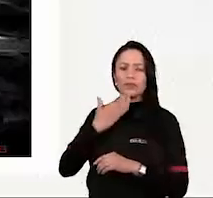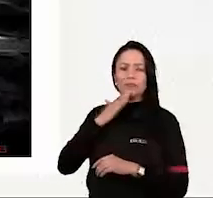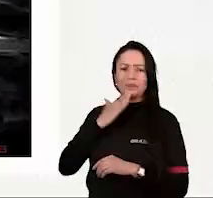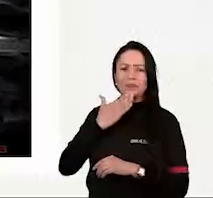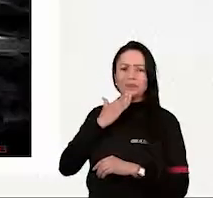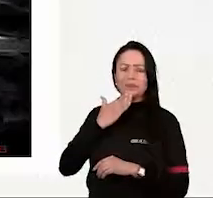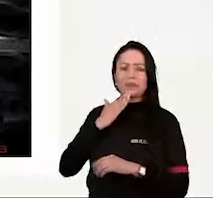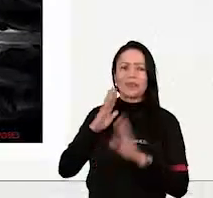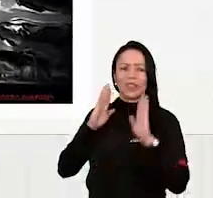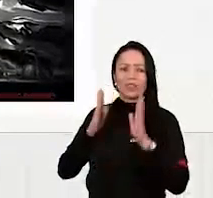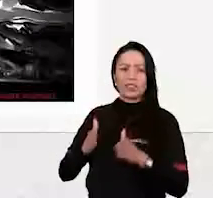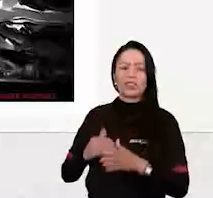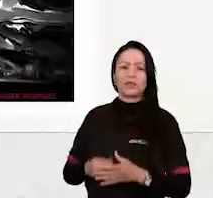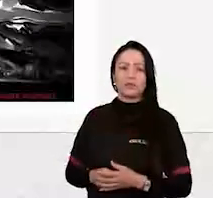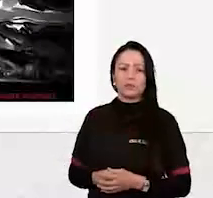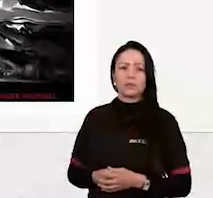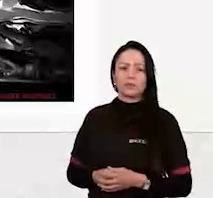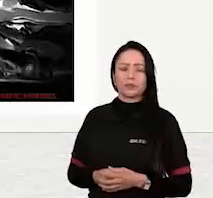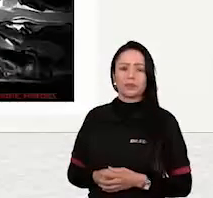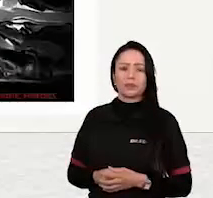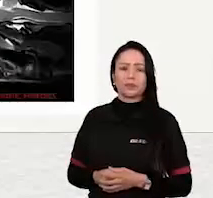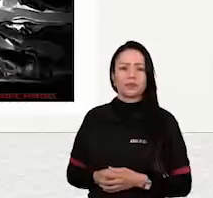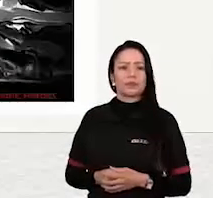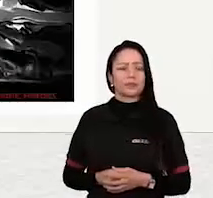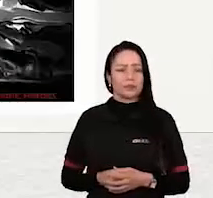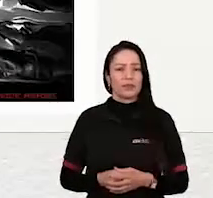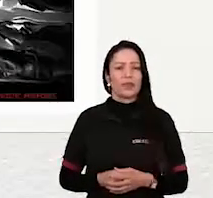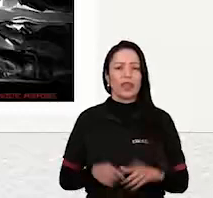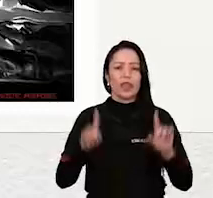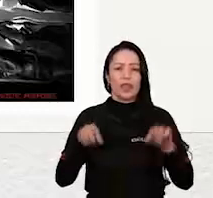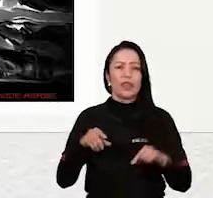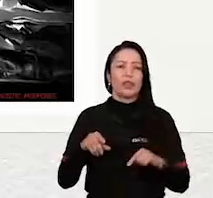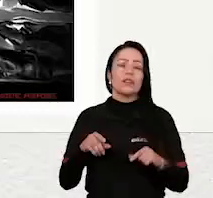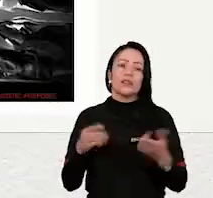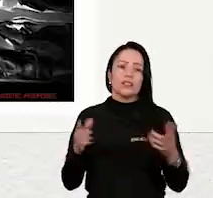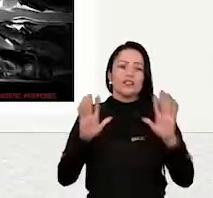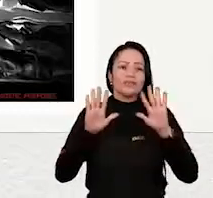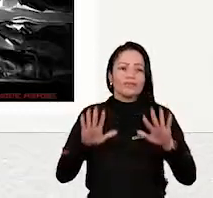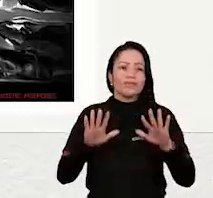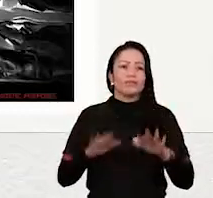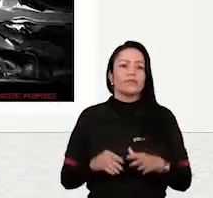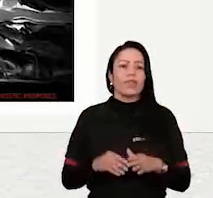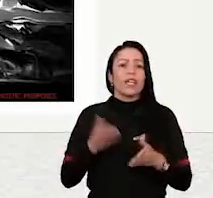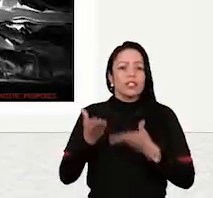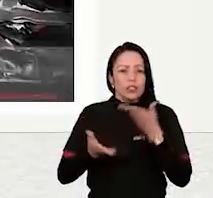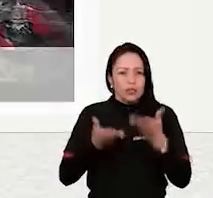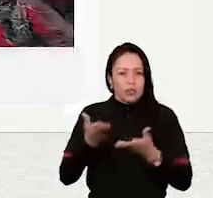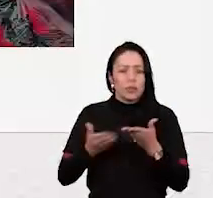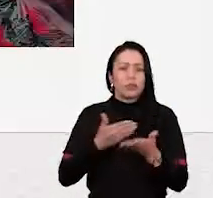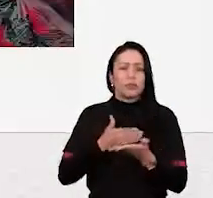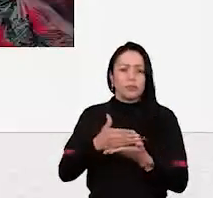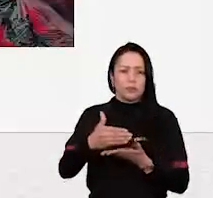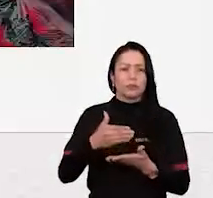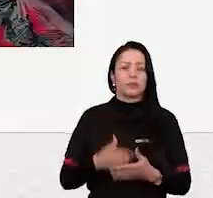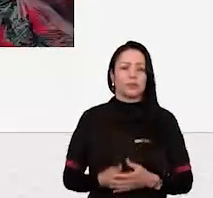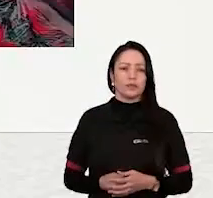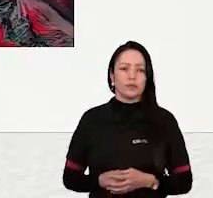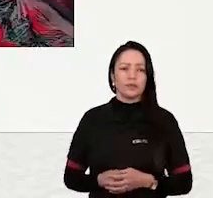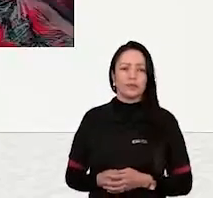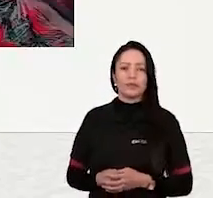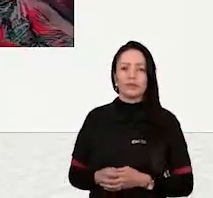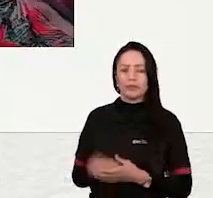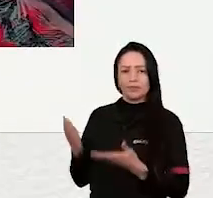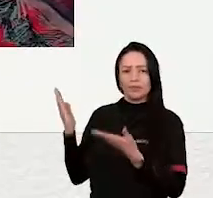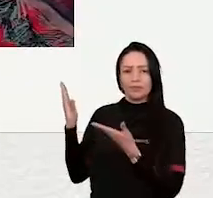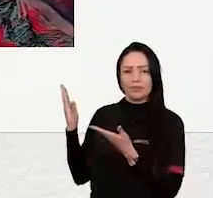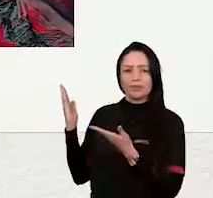de colesteatoma, a despeito de ele ser um bulldog, era colesteatoma. A gente tratou, né? E